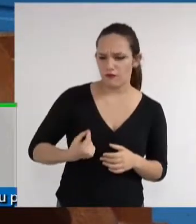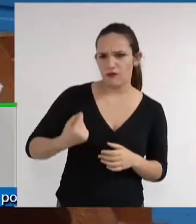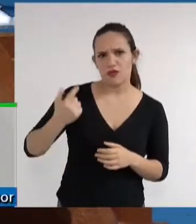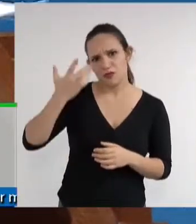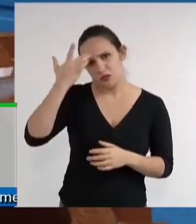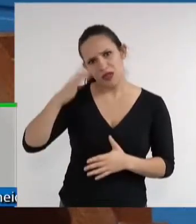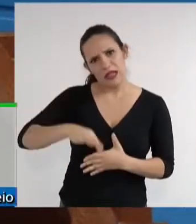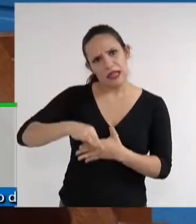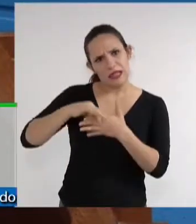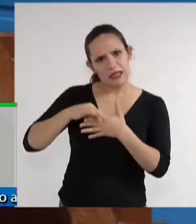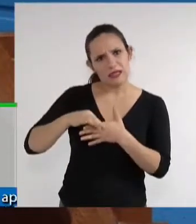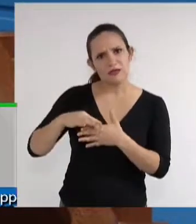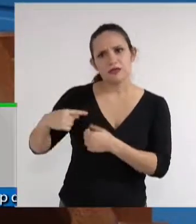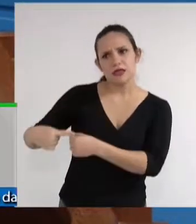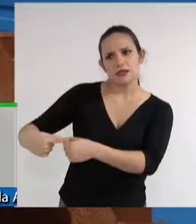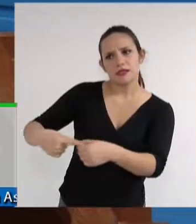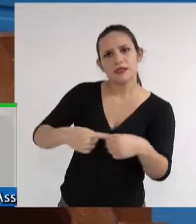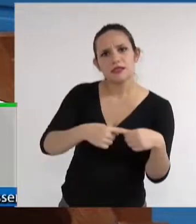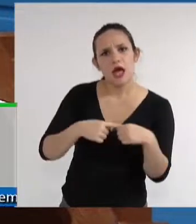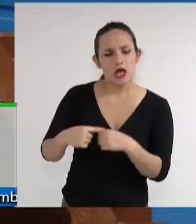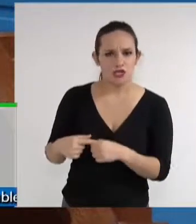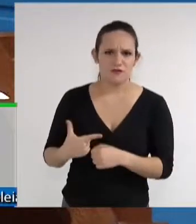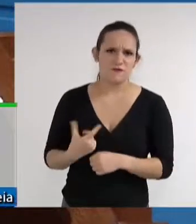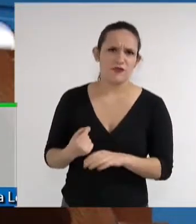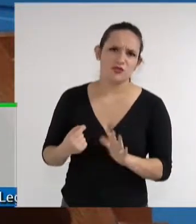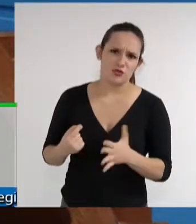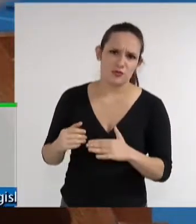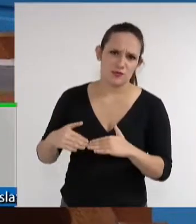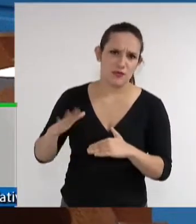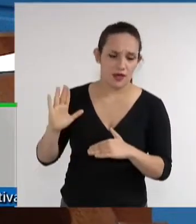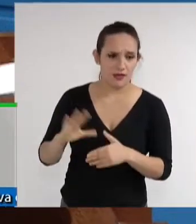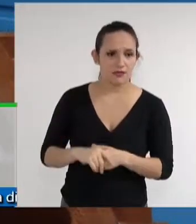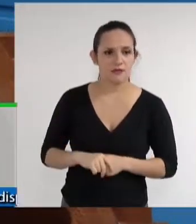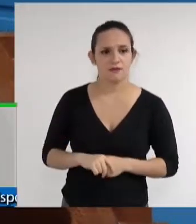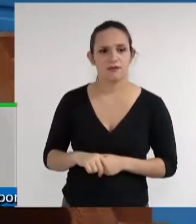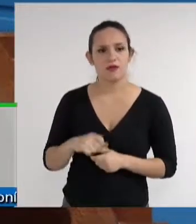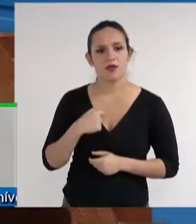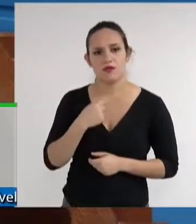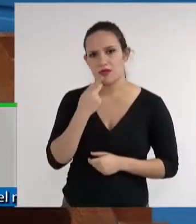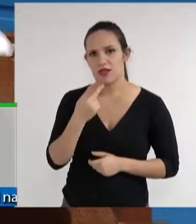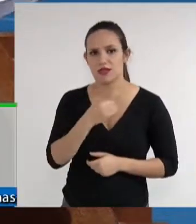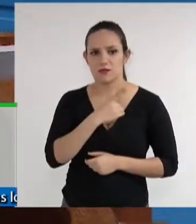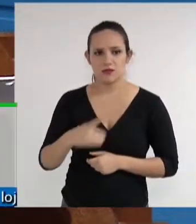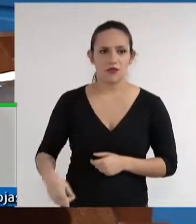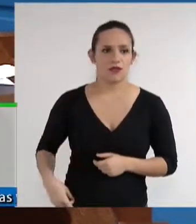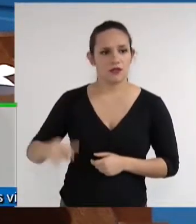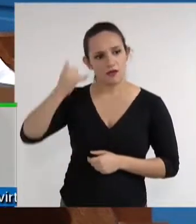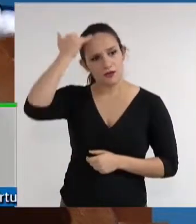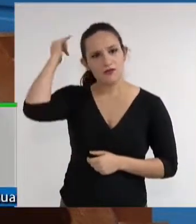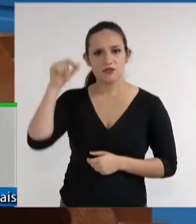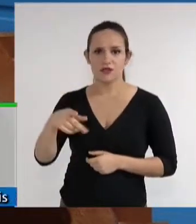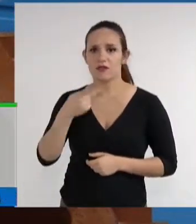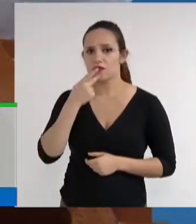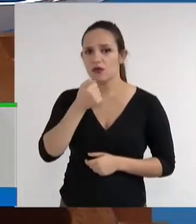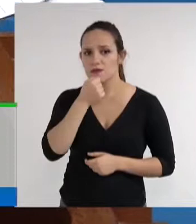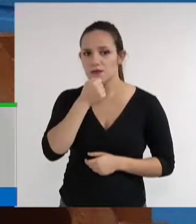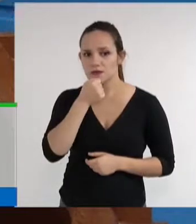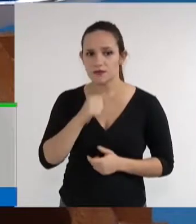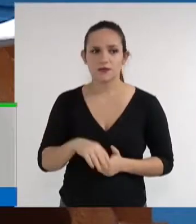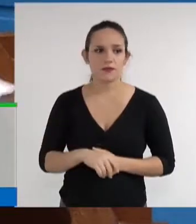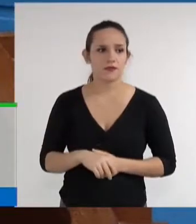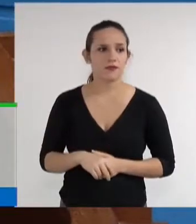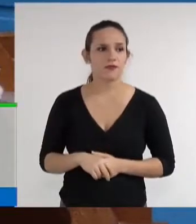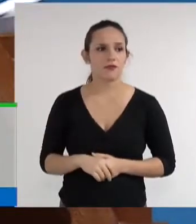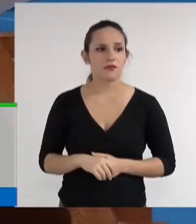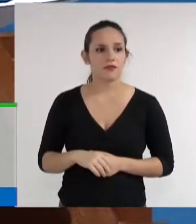aqui, mais de 20 municípios aqui representados. Inclusive, citei aqui, deputado Júnior Mock, o senhor estava dando entrevista, agora,